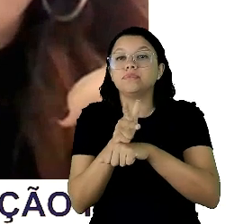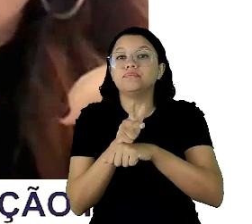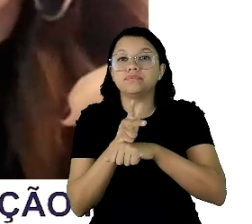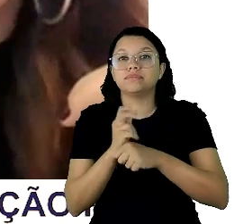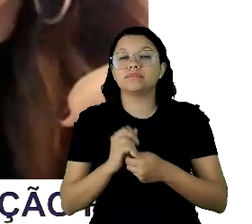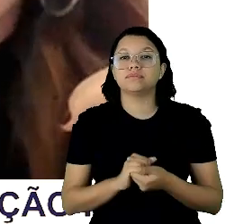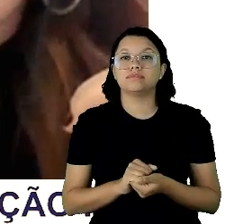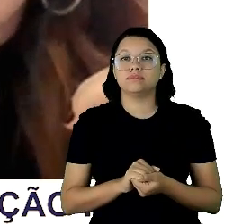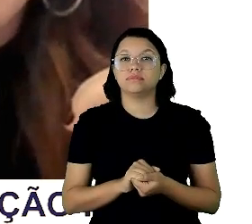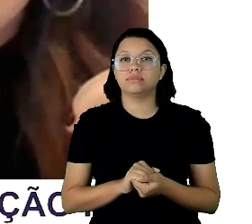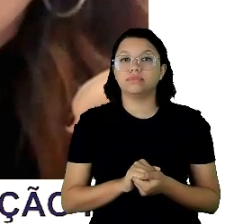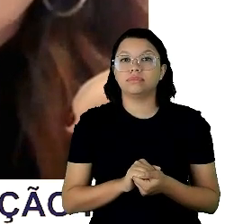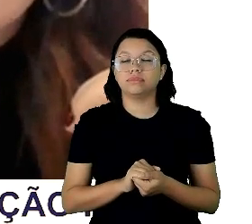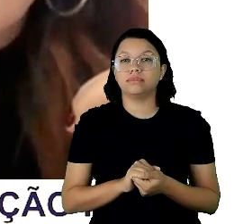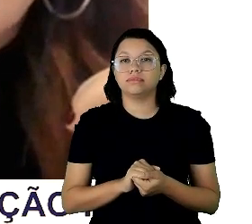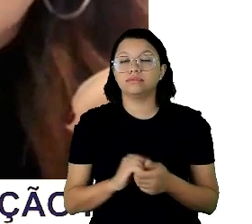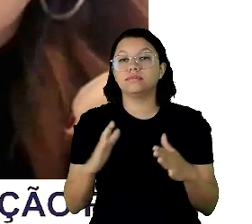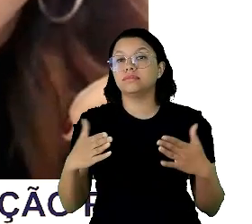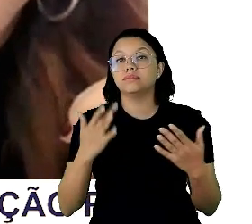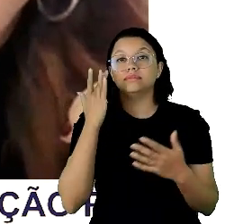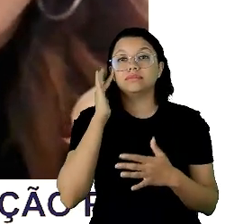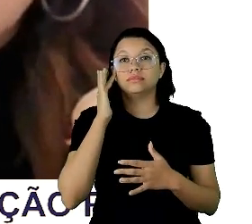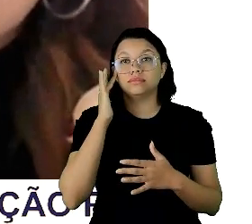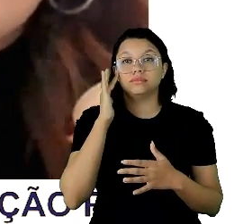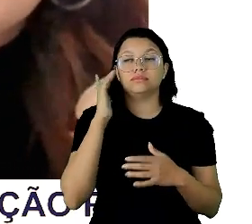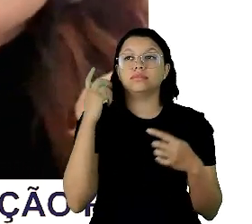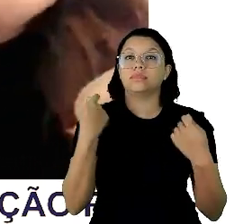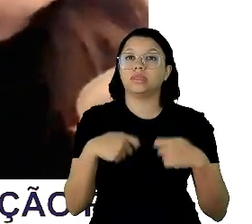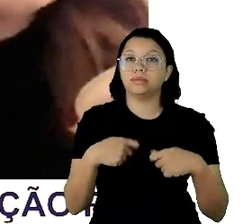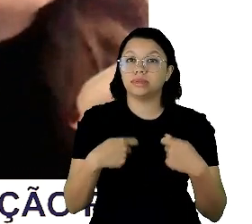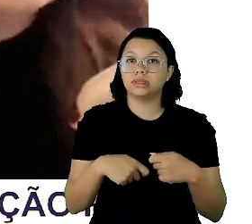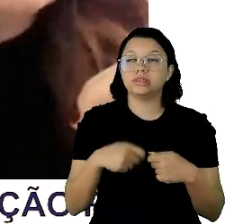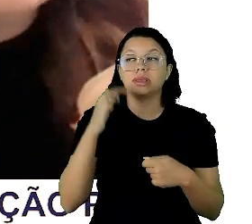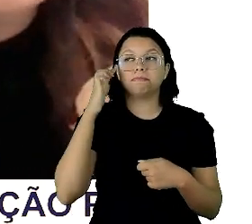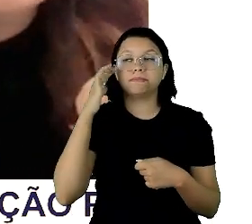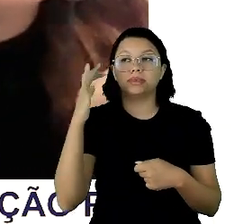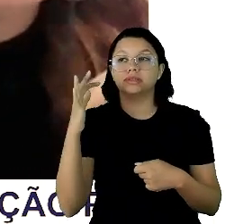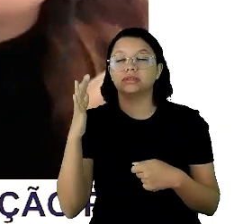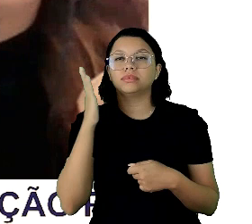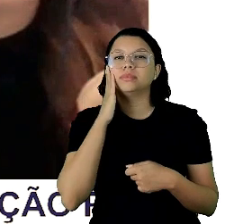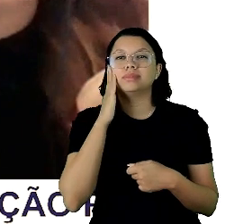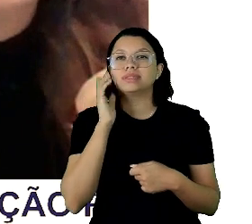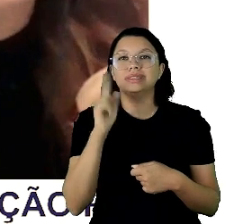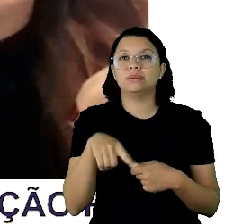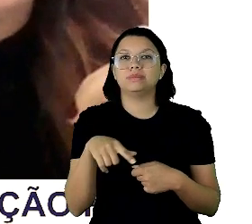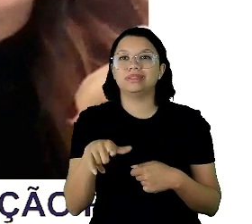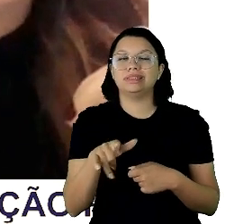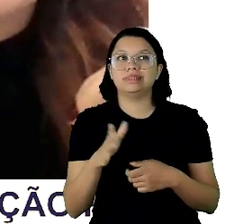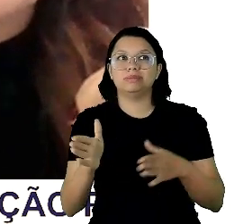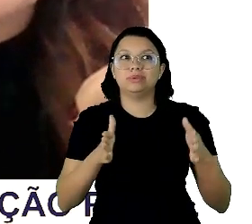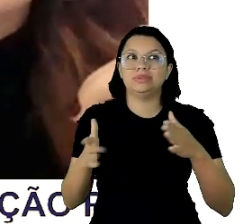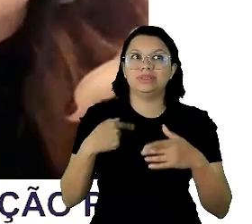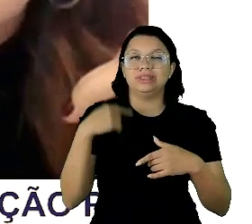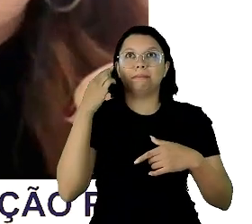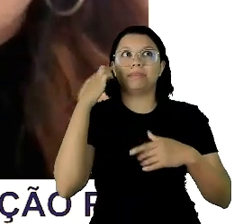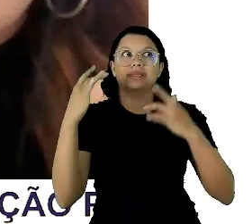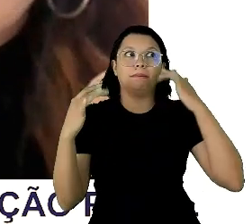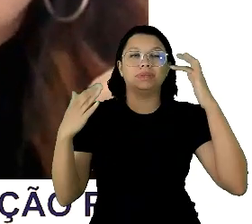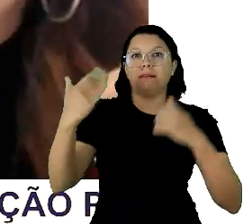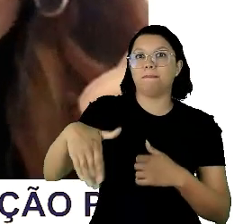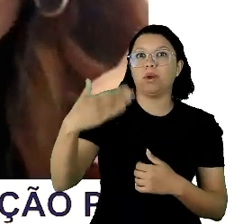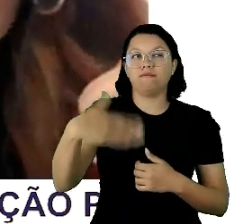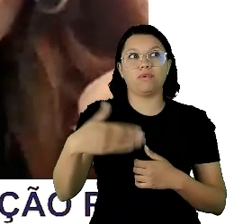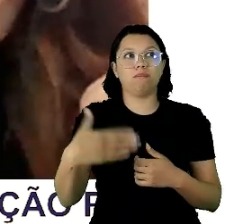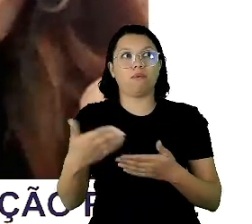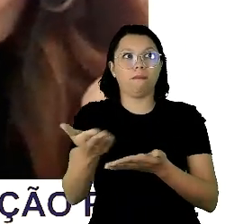Então, acho que a gente tem que pensar. Eu sei que não é uma hora que a gente vai ficar pensando em provas, né? Em coletar provas.